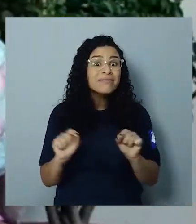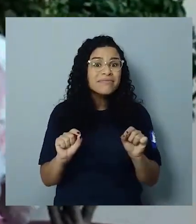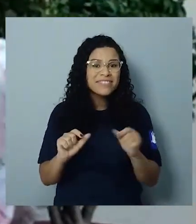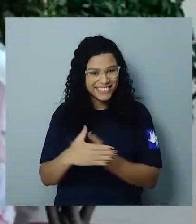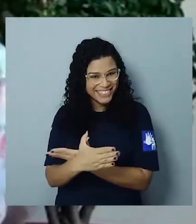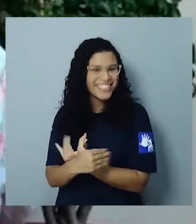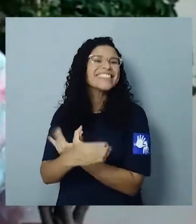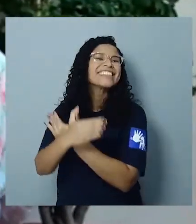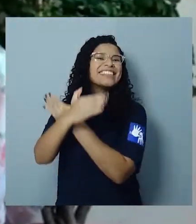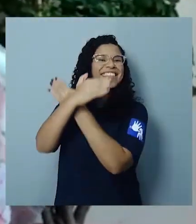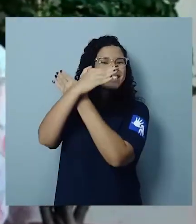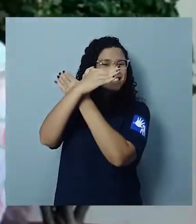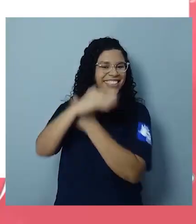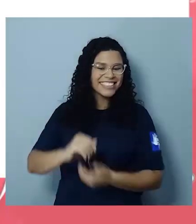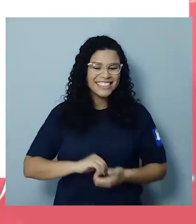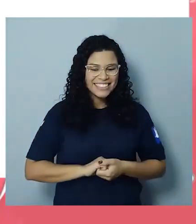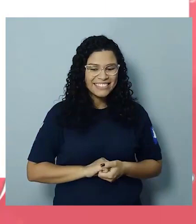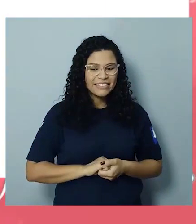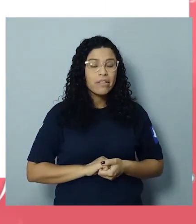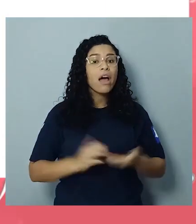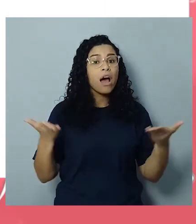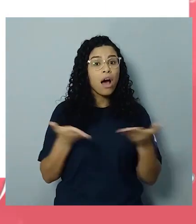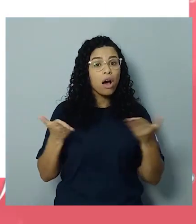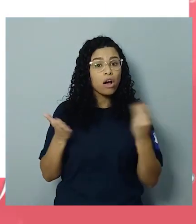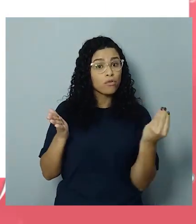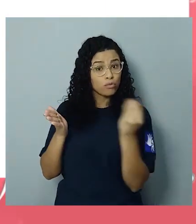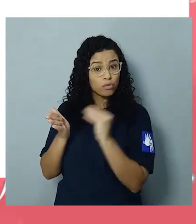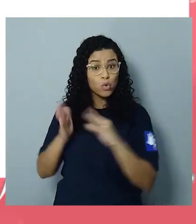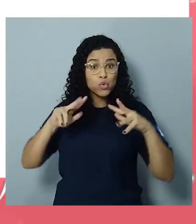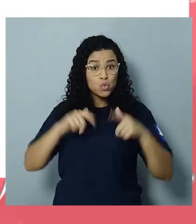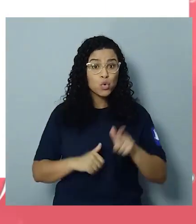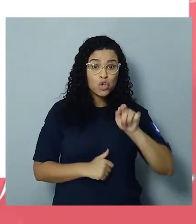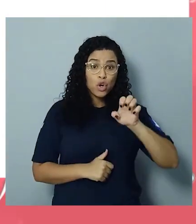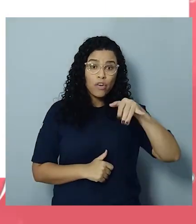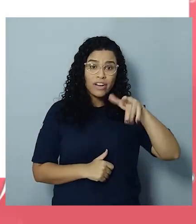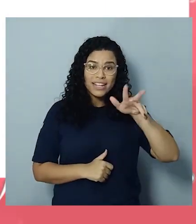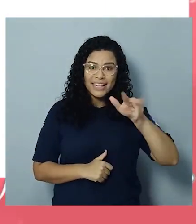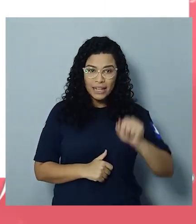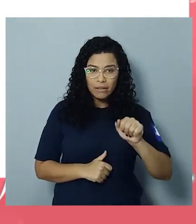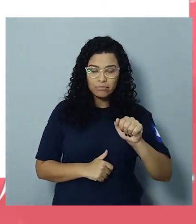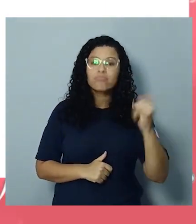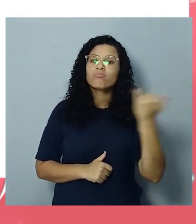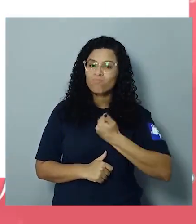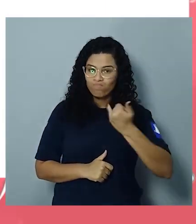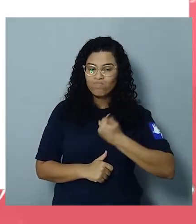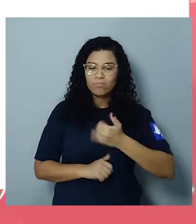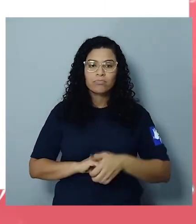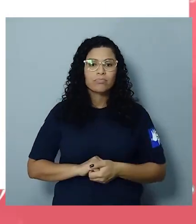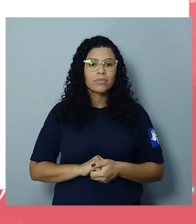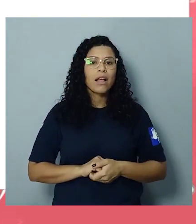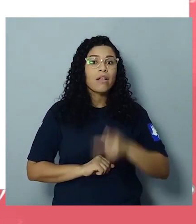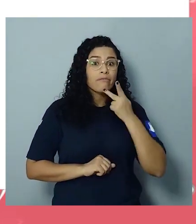a borboleta agora vou anotar o que a Giovana falou ela